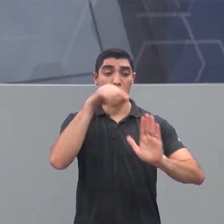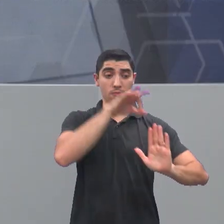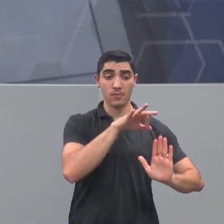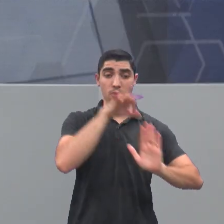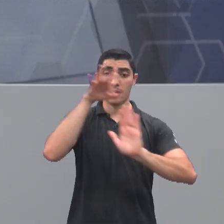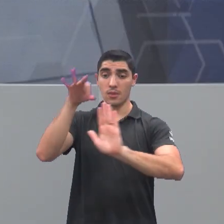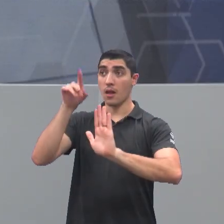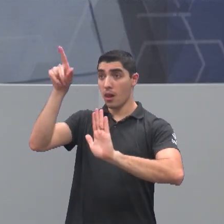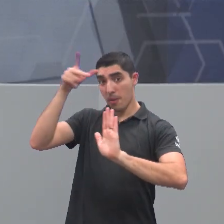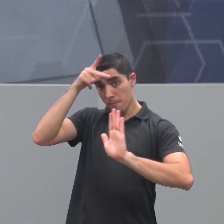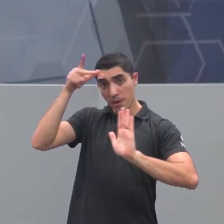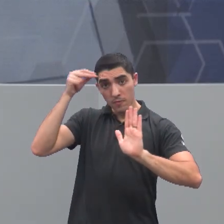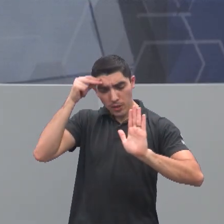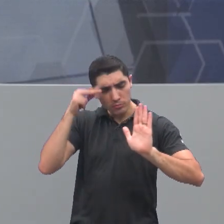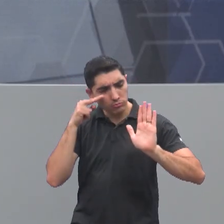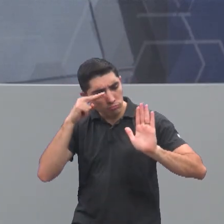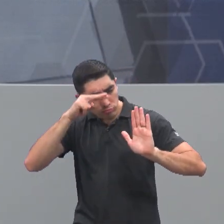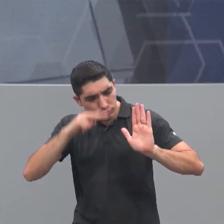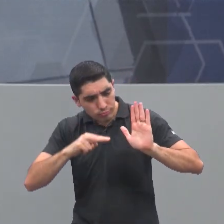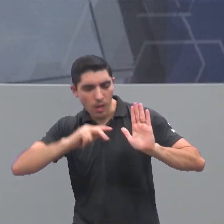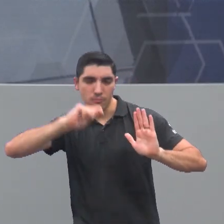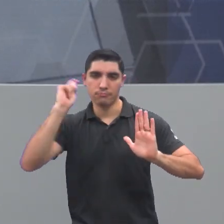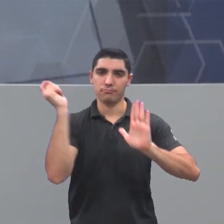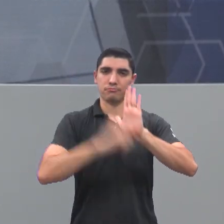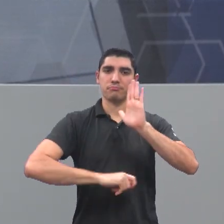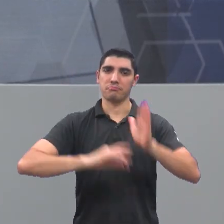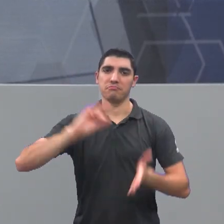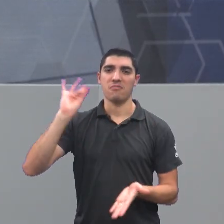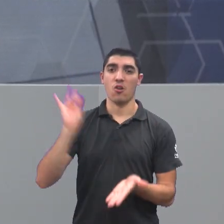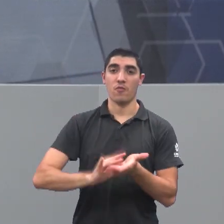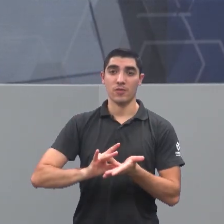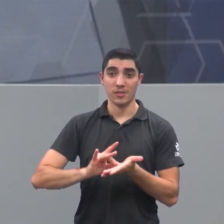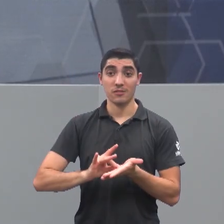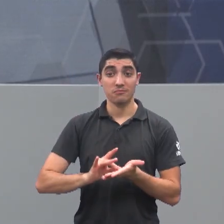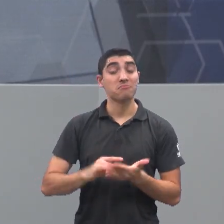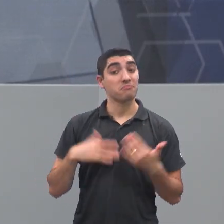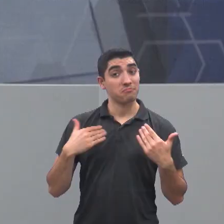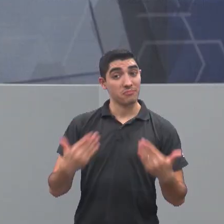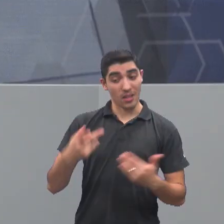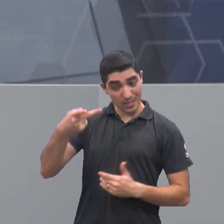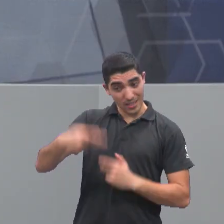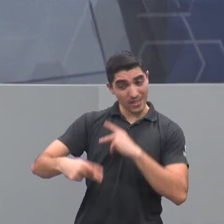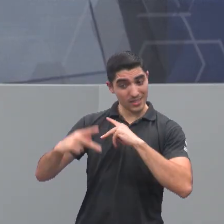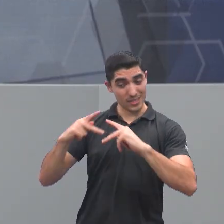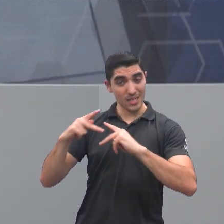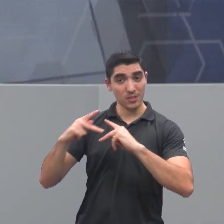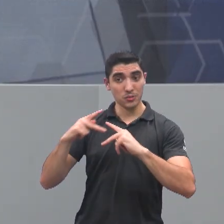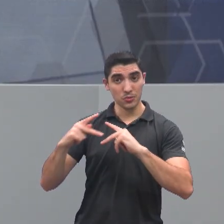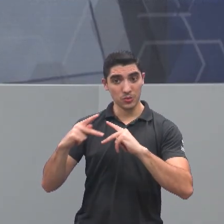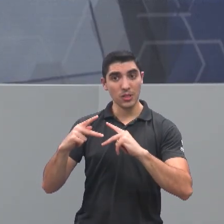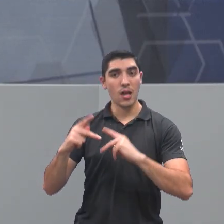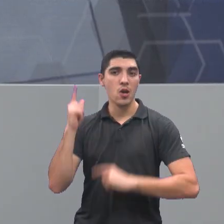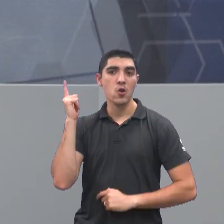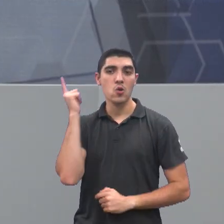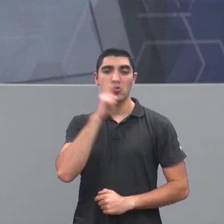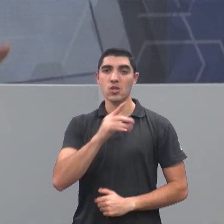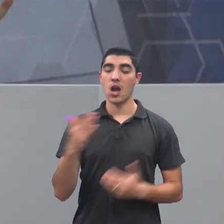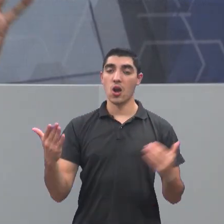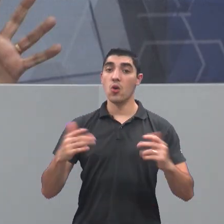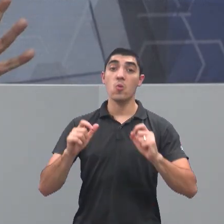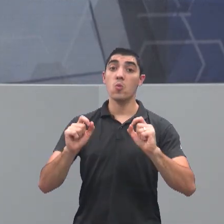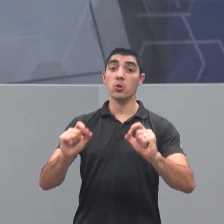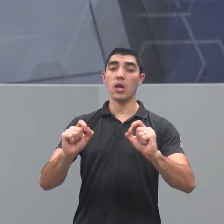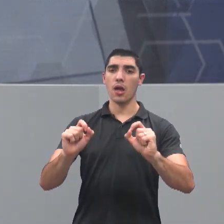fazer uma sanção, e aí, oficialmente, também, o município de São José dos Campos, Bruno, reconhecerá, através do